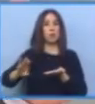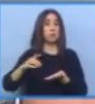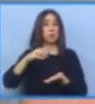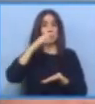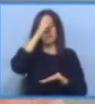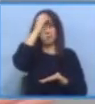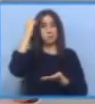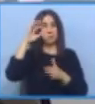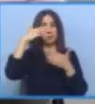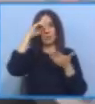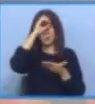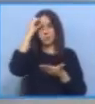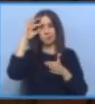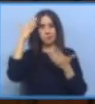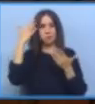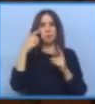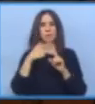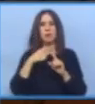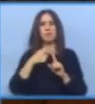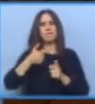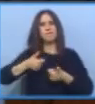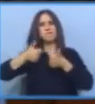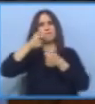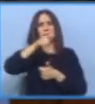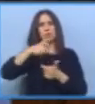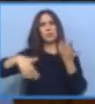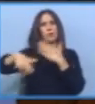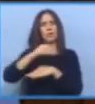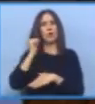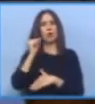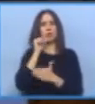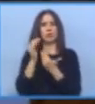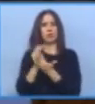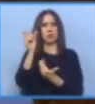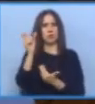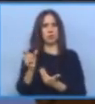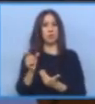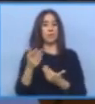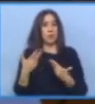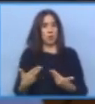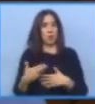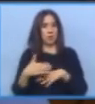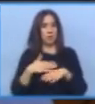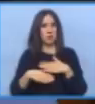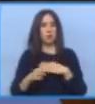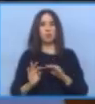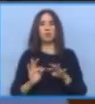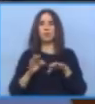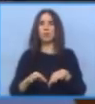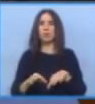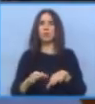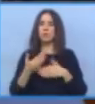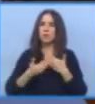ignorância, pelas autoridades, pelo povo que o mataram. Portanto, agora fizeram isto, acabou-se, vamos